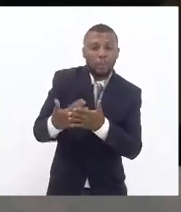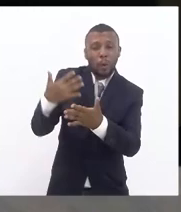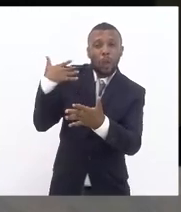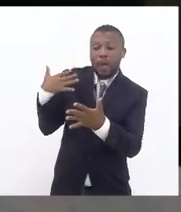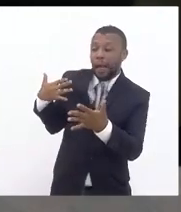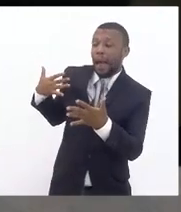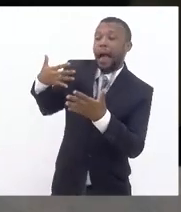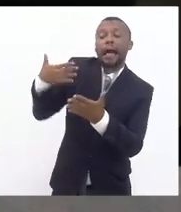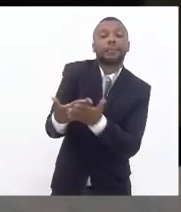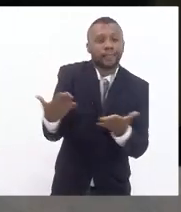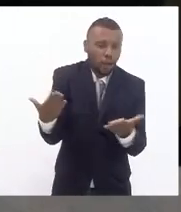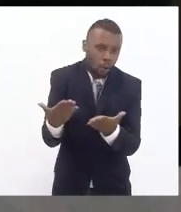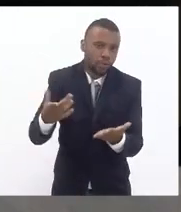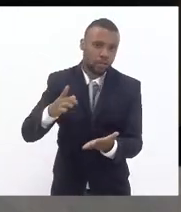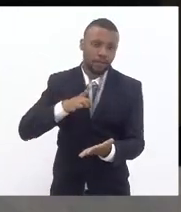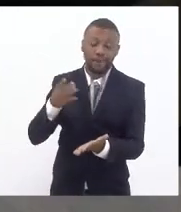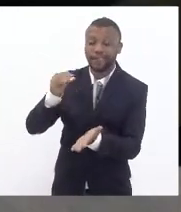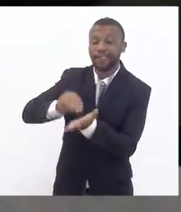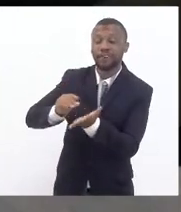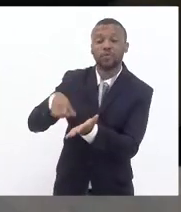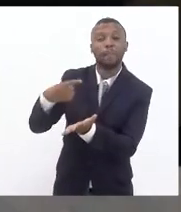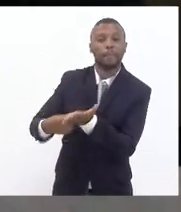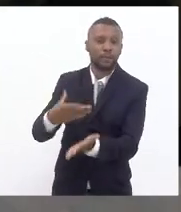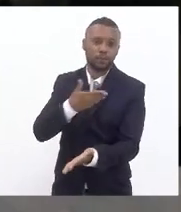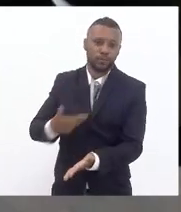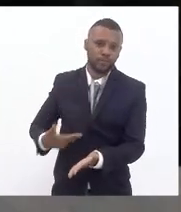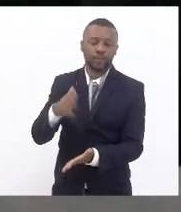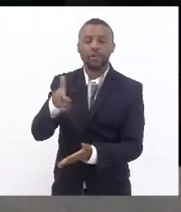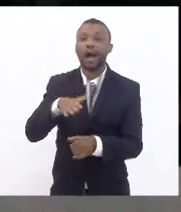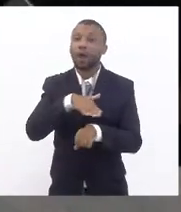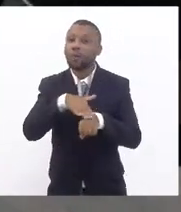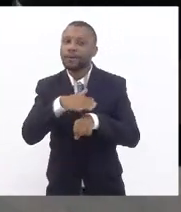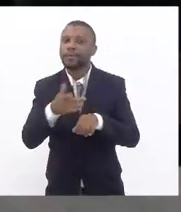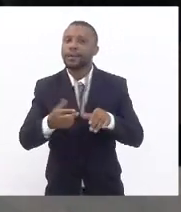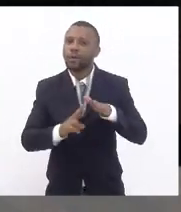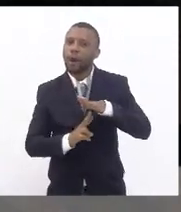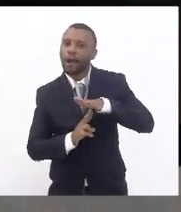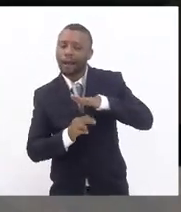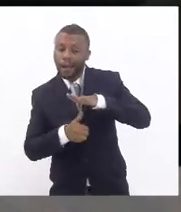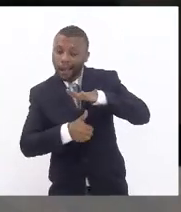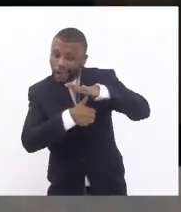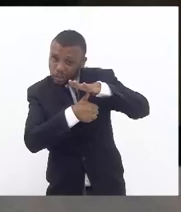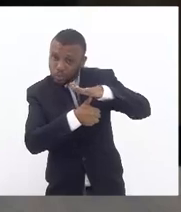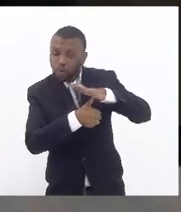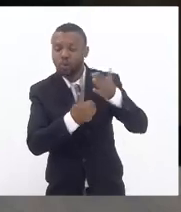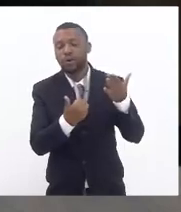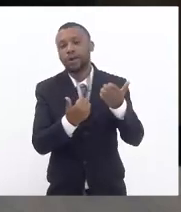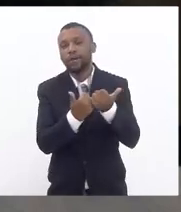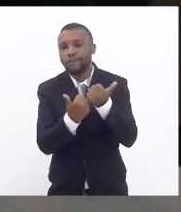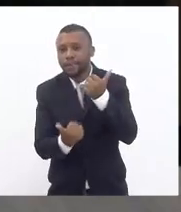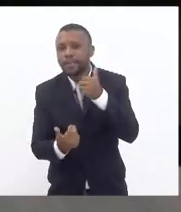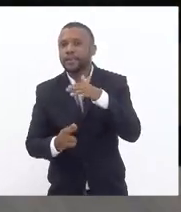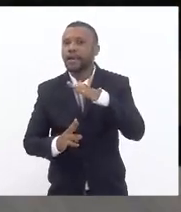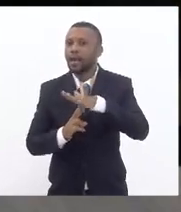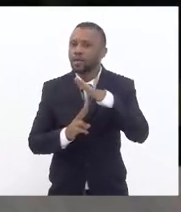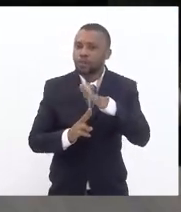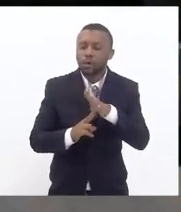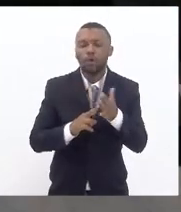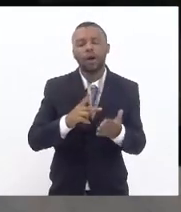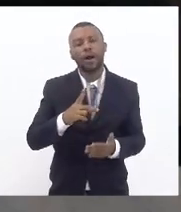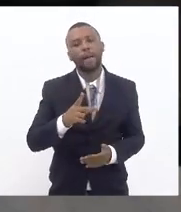falei com o deputado André Siliano também, tinha conversado com a reitora Luanda Moraes, com o vice-reitor Dario, com a